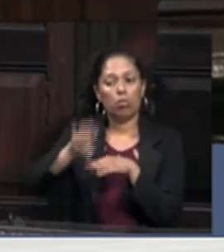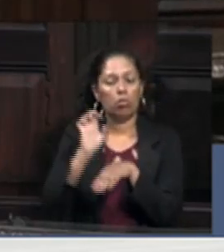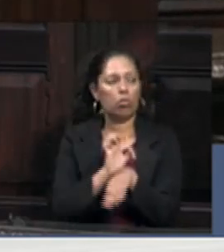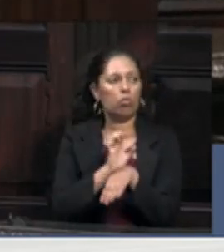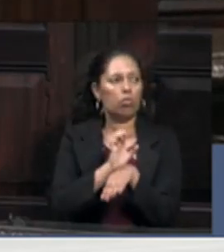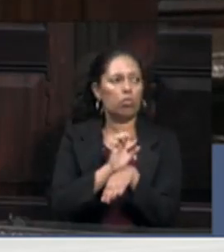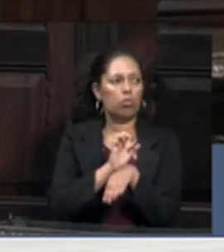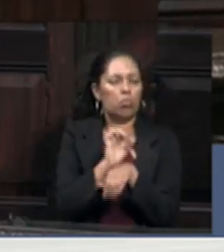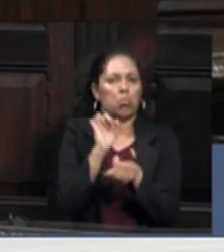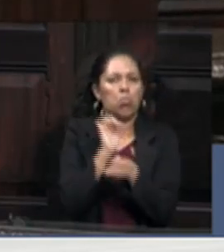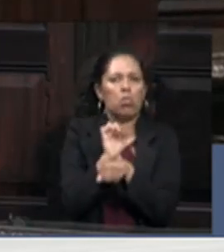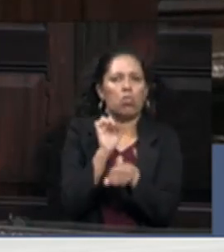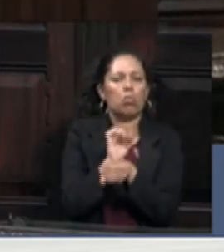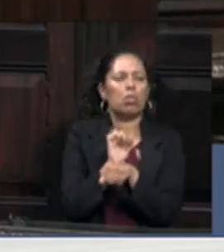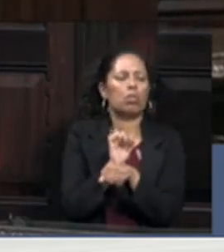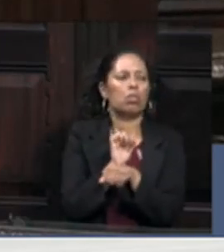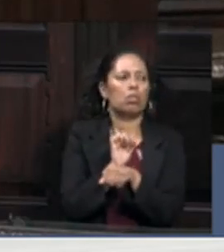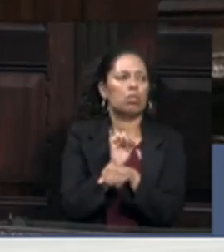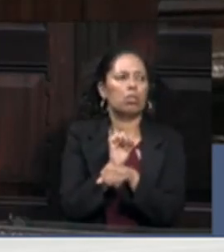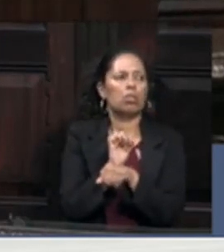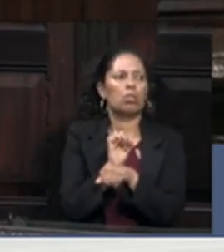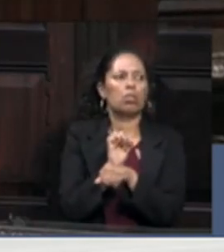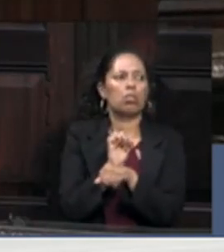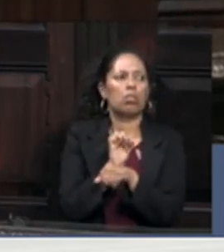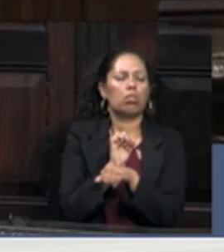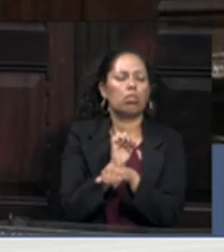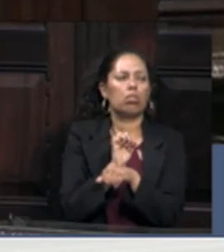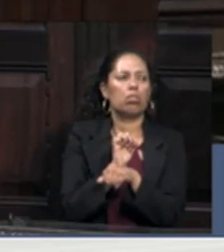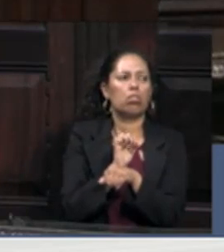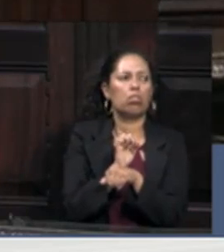receita na ordem de